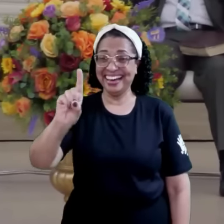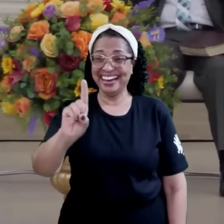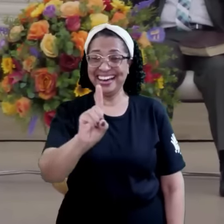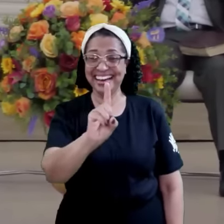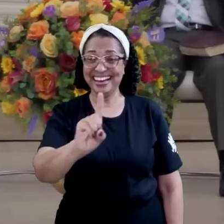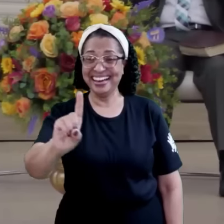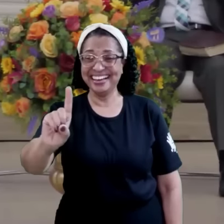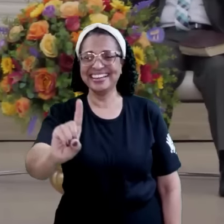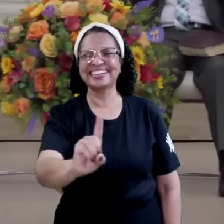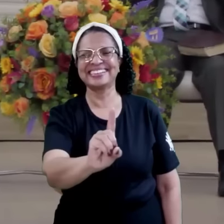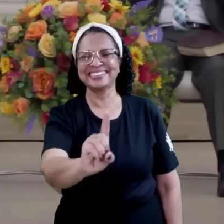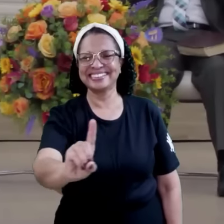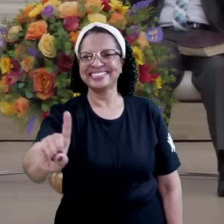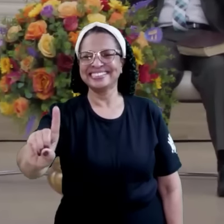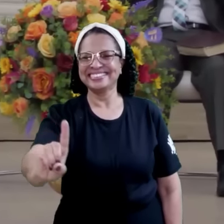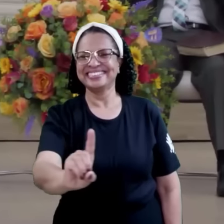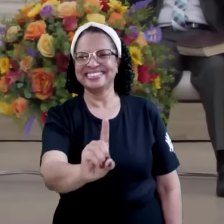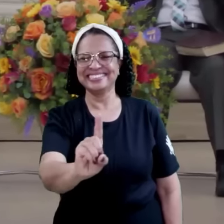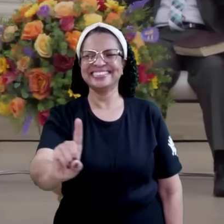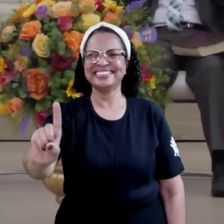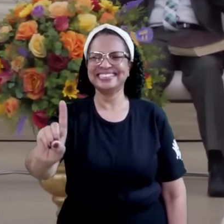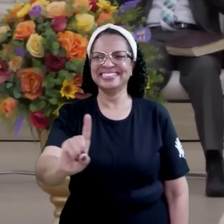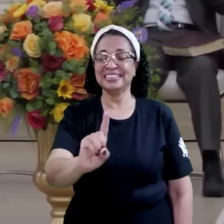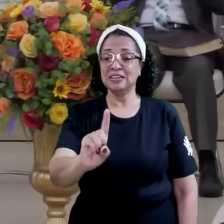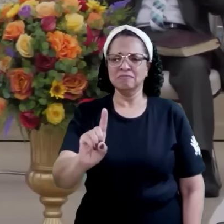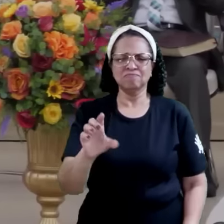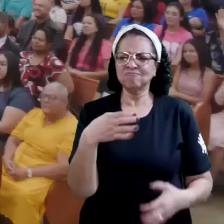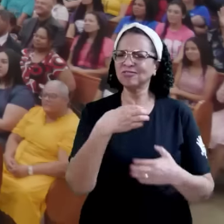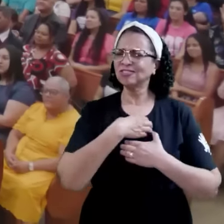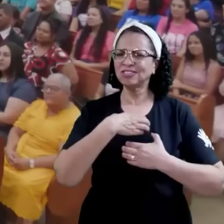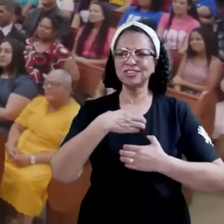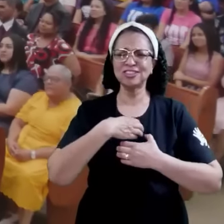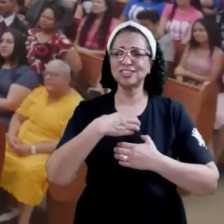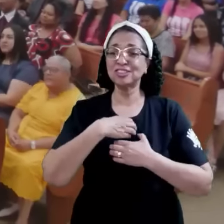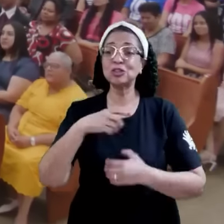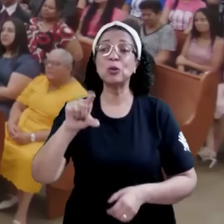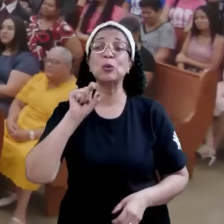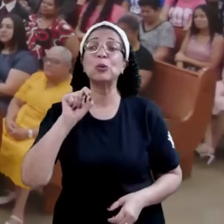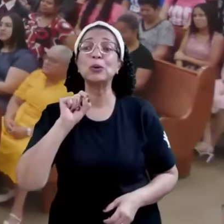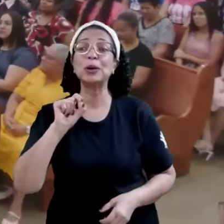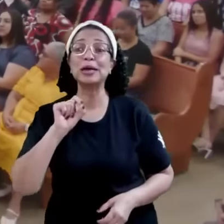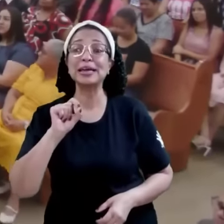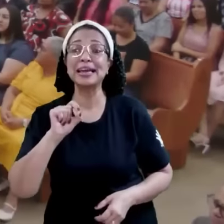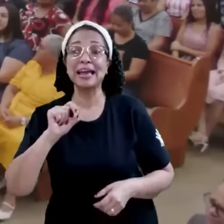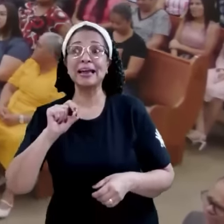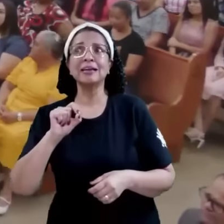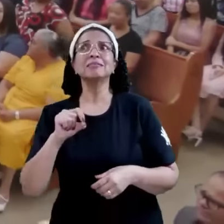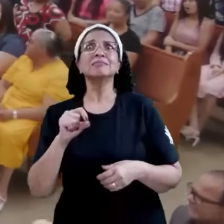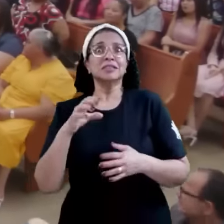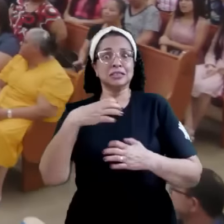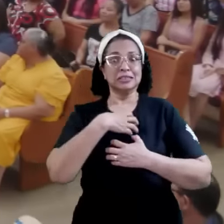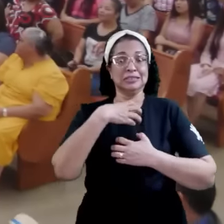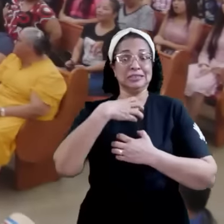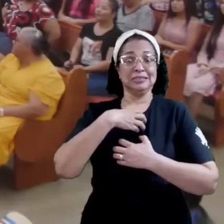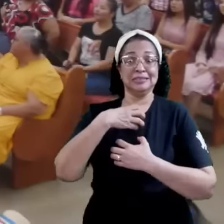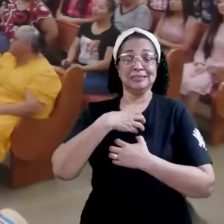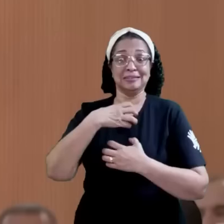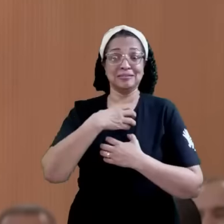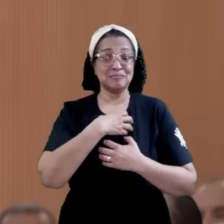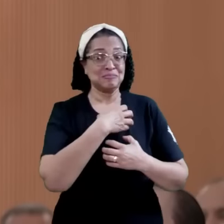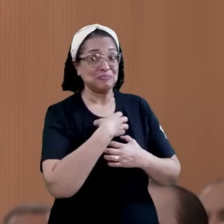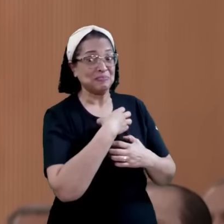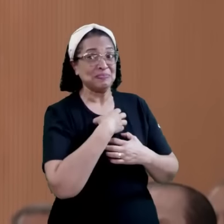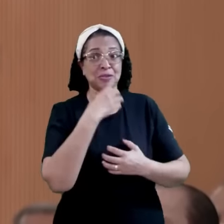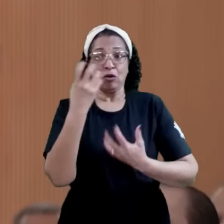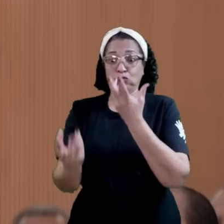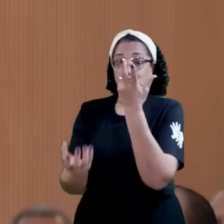Ó há uma Roda de Fogo Entre Nós esta Roda de Fogo é Jesus Roda de Fogo Entre